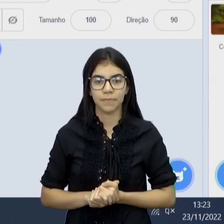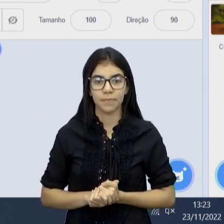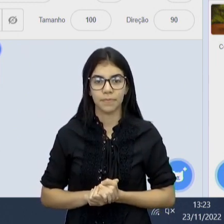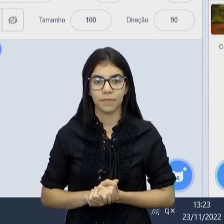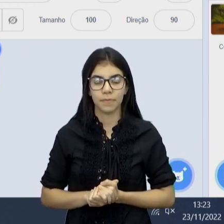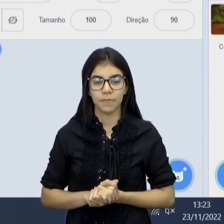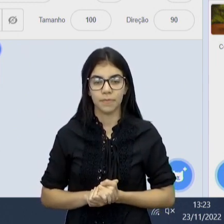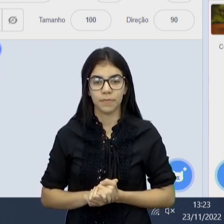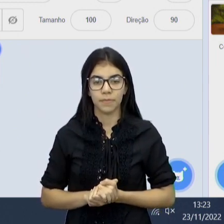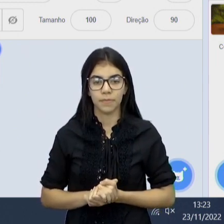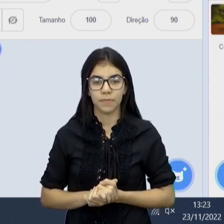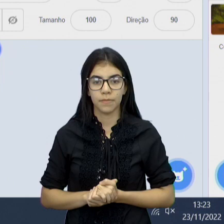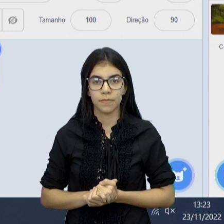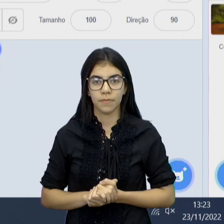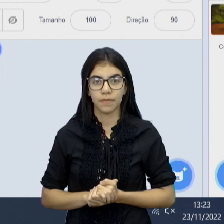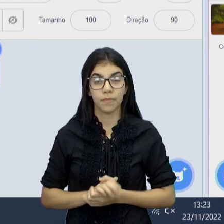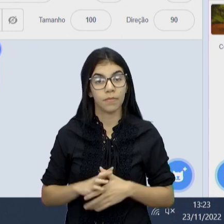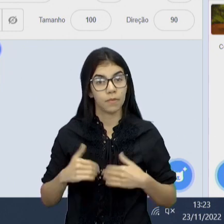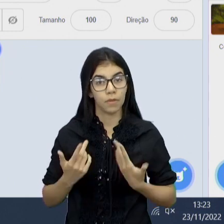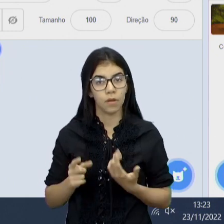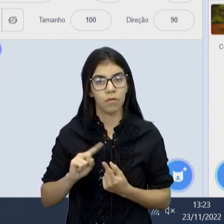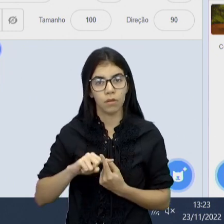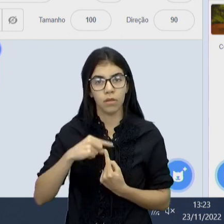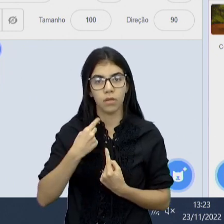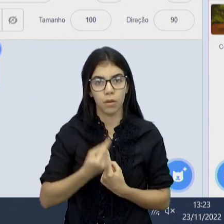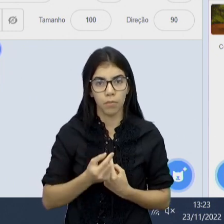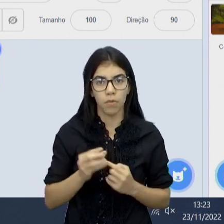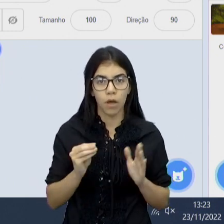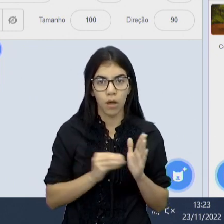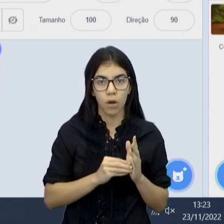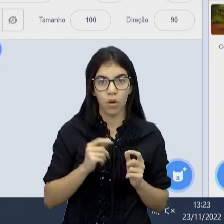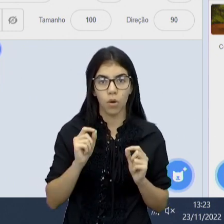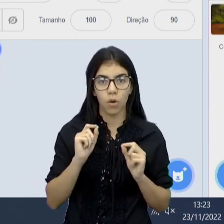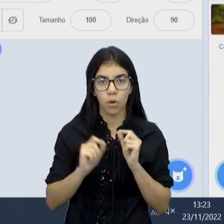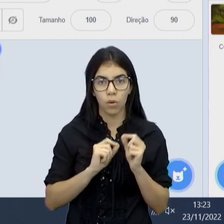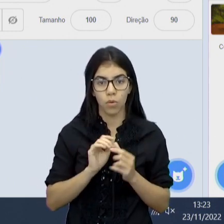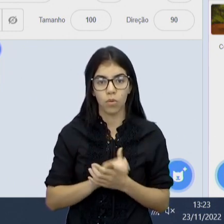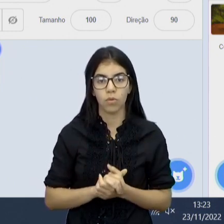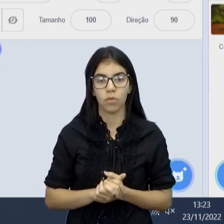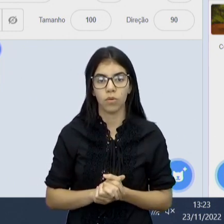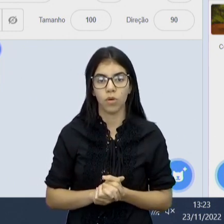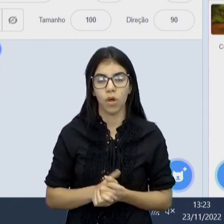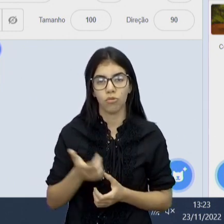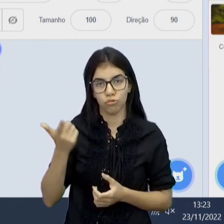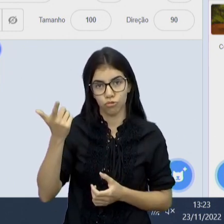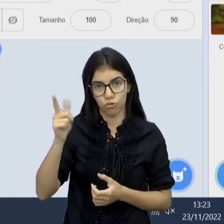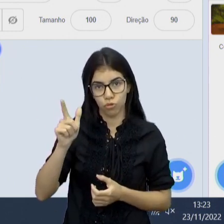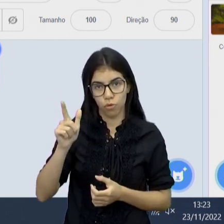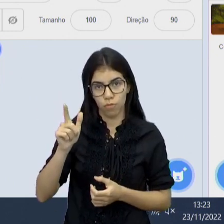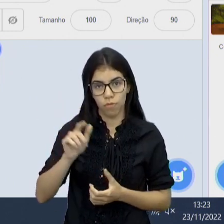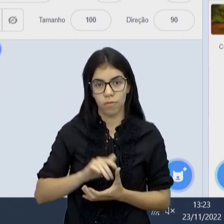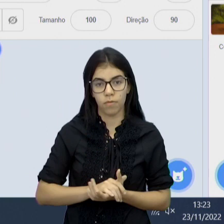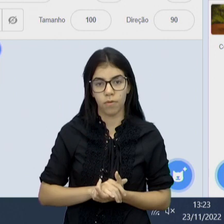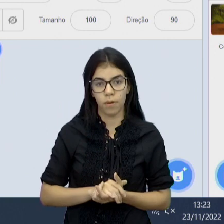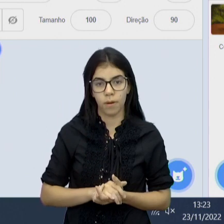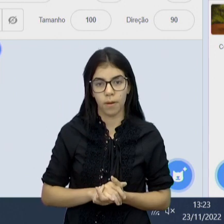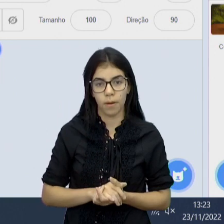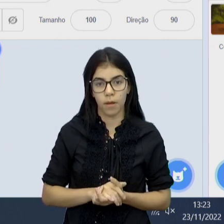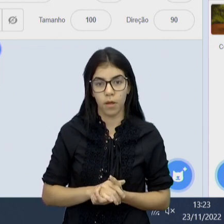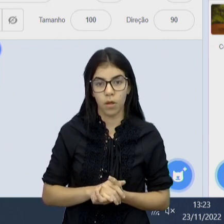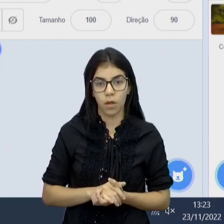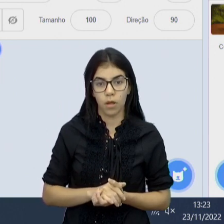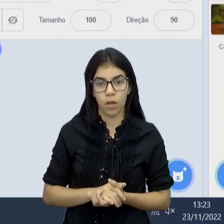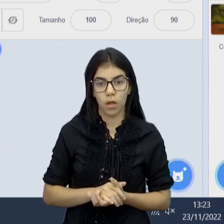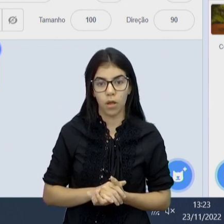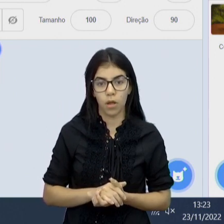Isso, interrogação. Tá. Ok. Aí em seguida você vai pôr de novo um desse diga olá, parararara. Então puxa mais um lá. Duplicar.